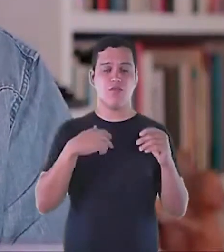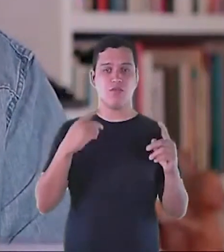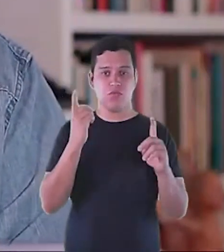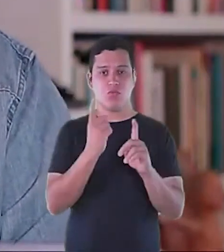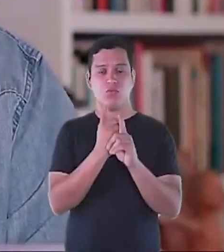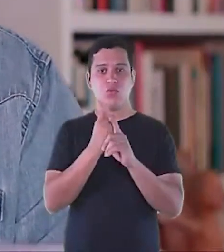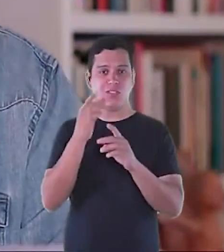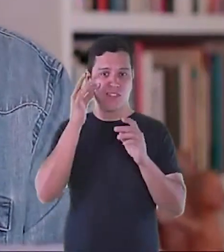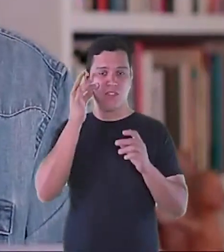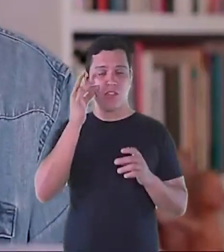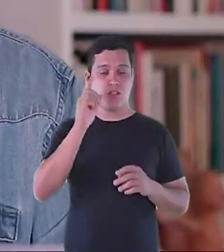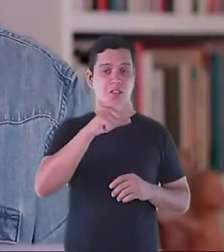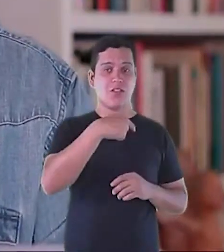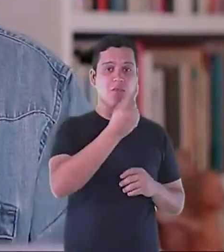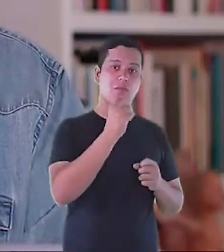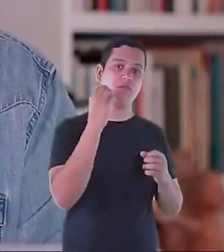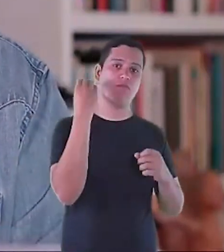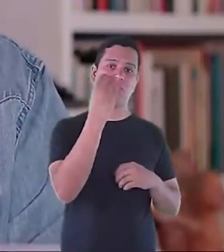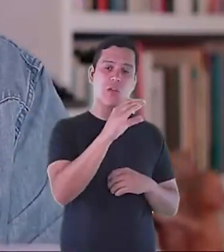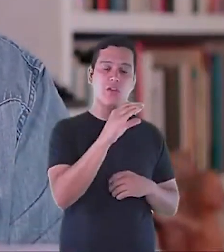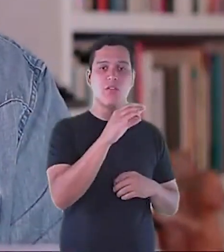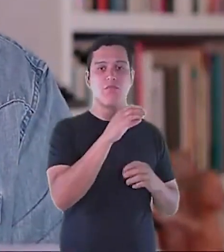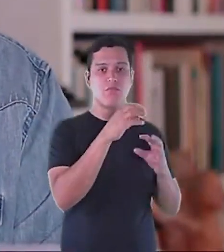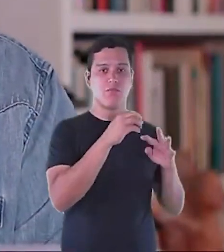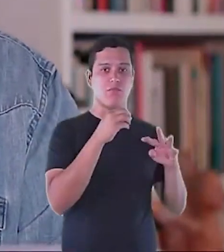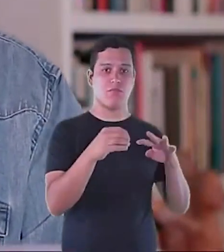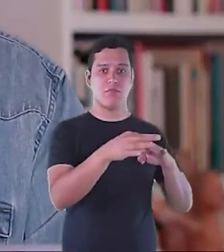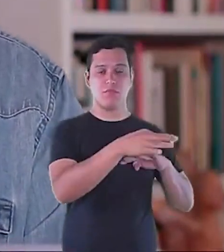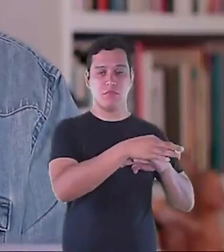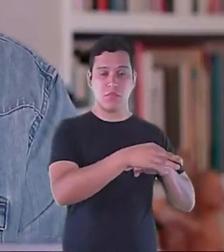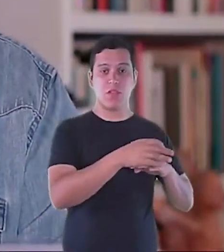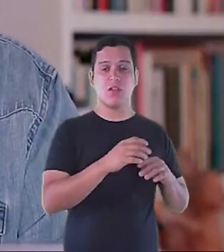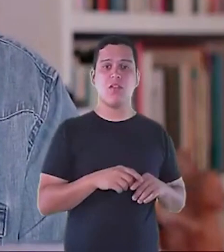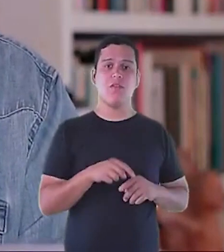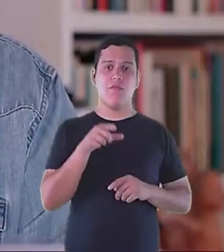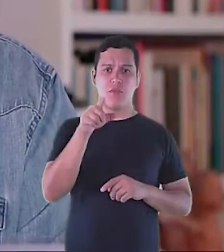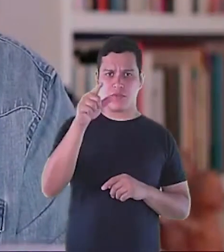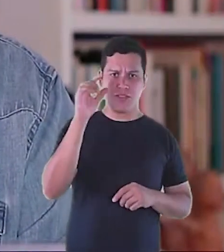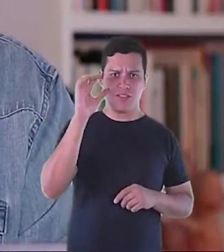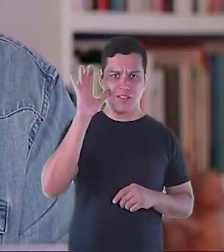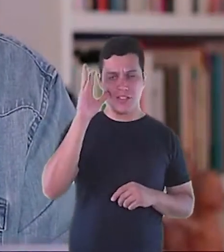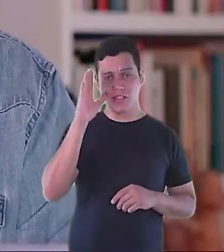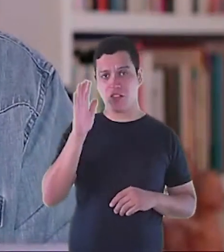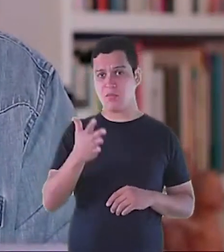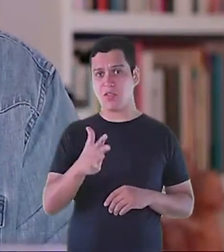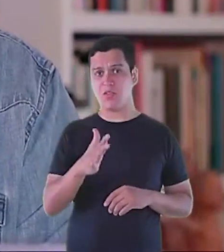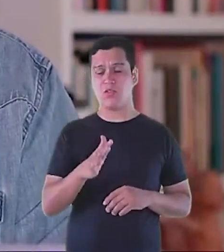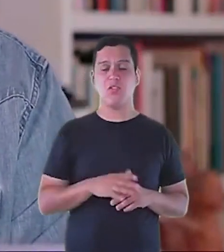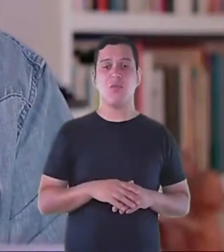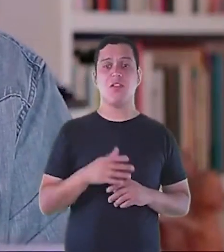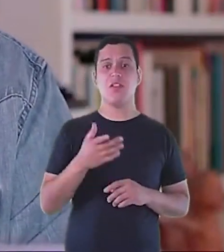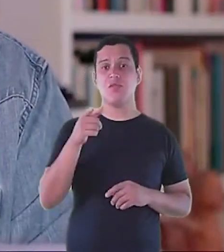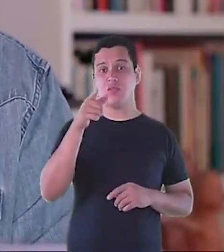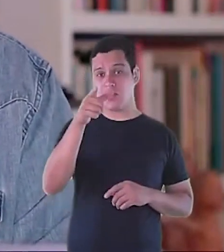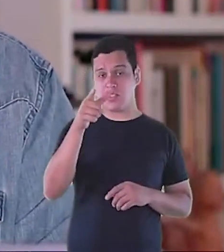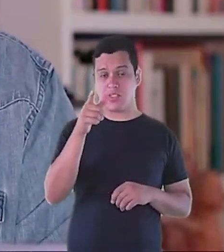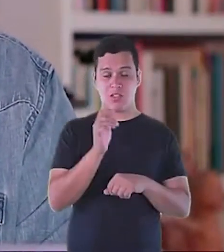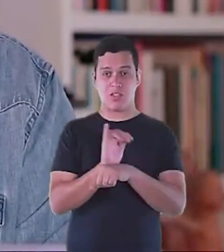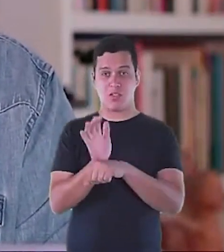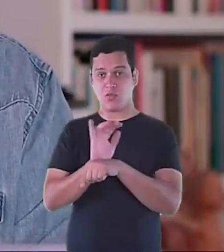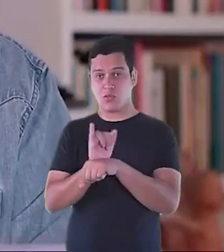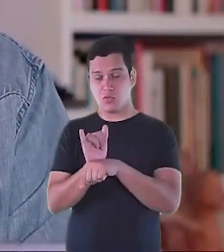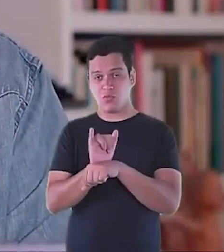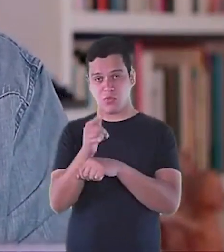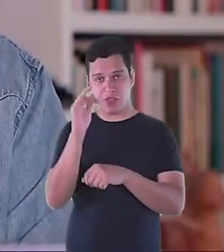escritor e apresentador Afonso Borges é um homem branco, de cabelos e barba grisalhos. Afonso usa um óculos